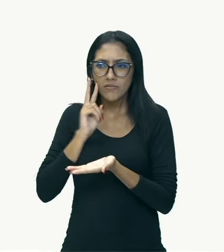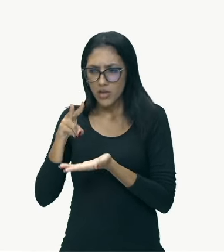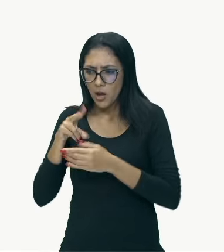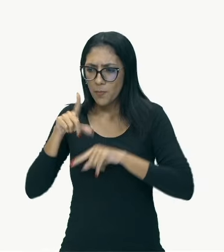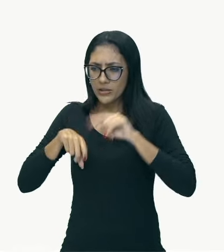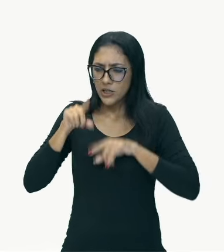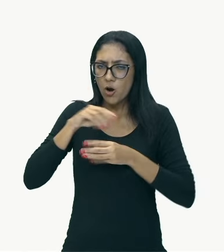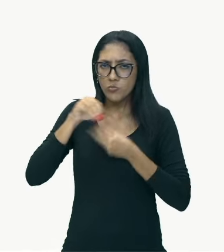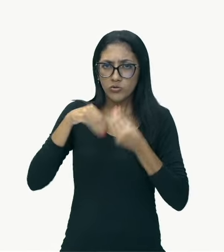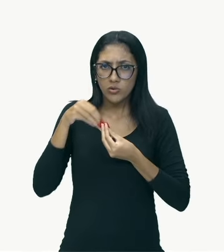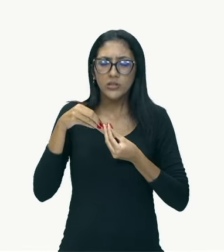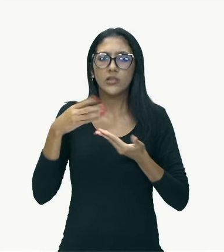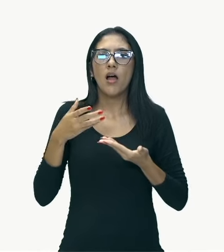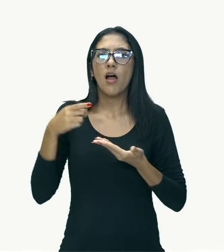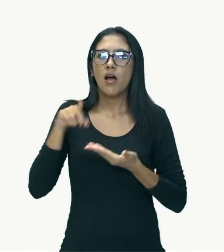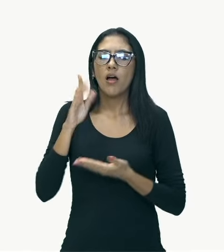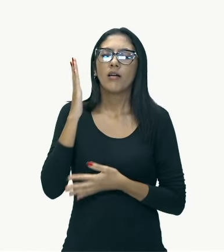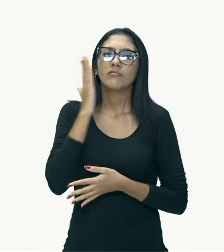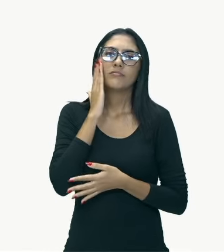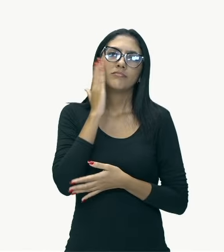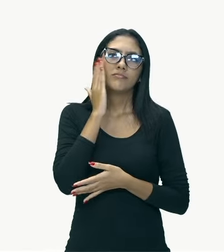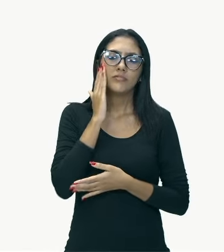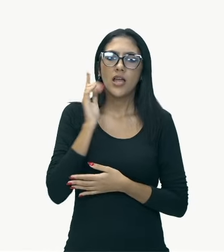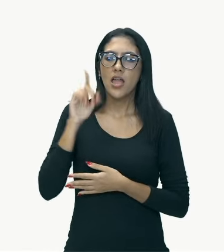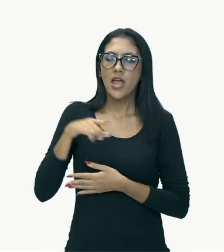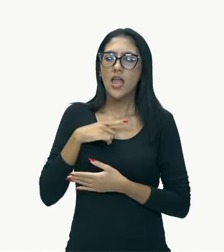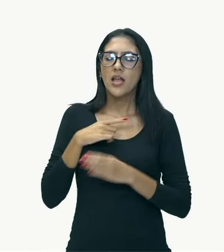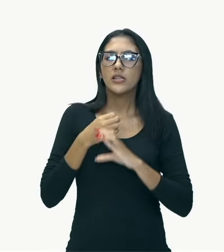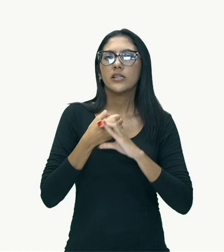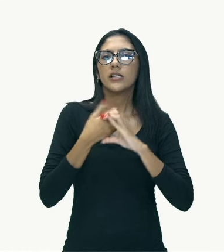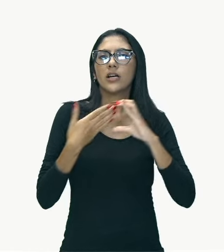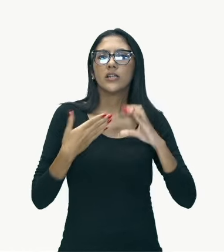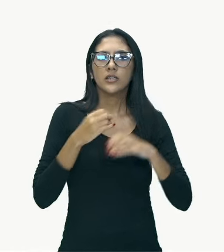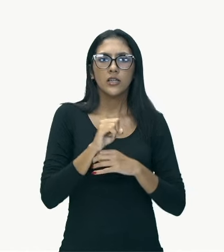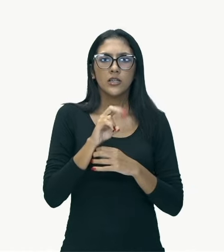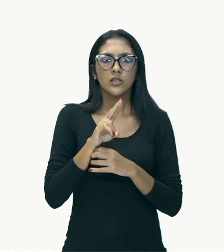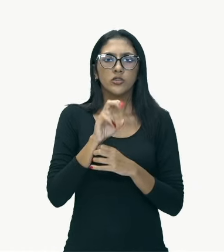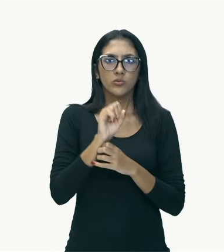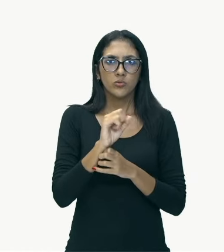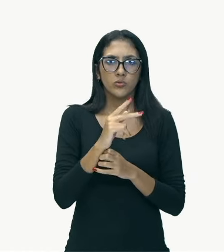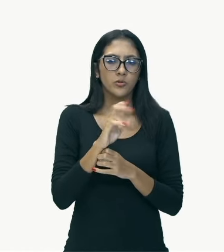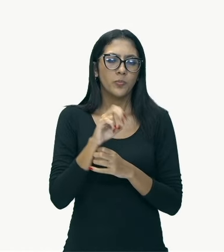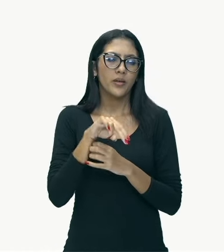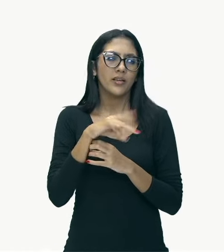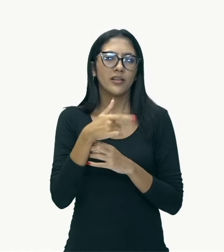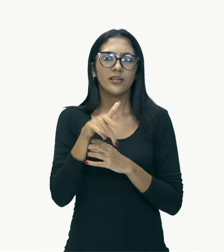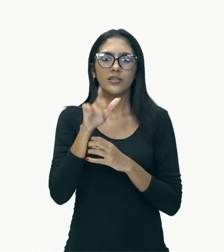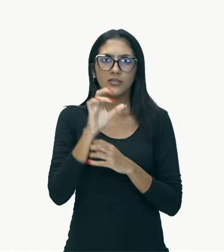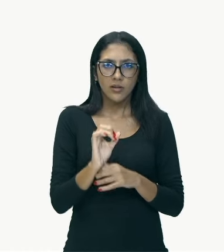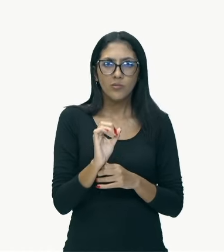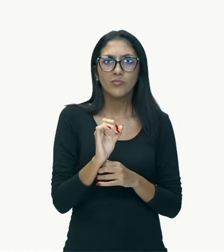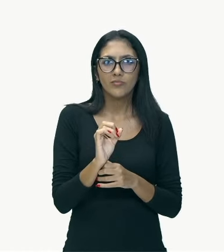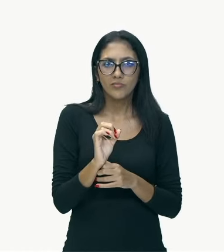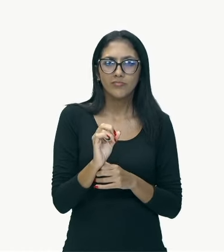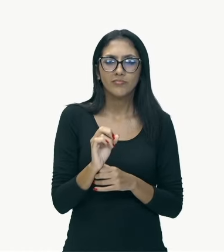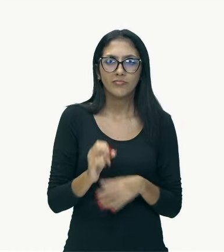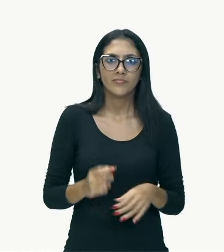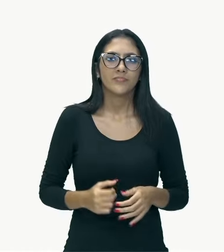ali você diz que classifica, né, como sendo uma suspensão, tá? O que acontece